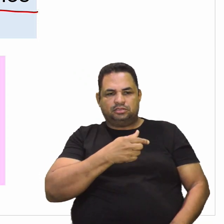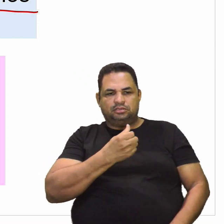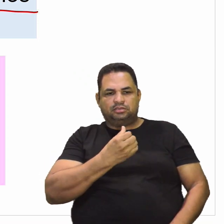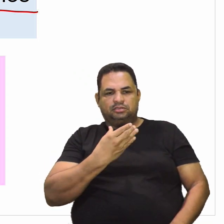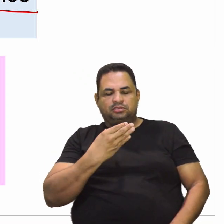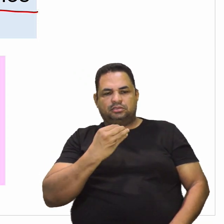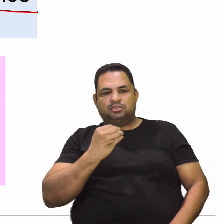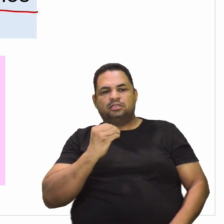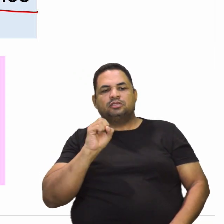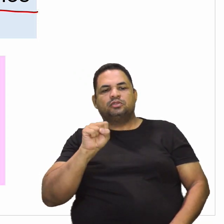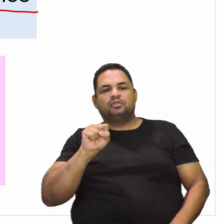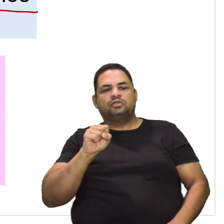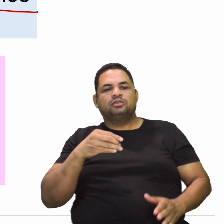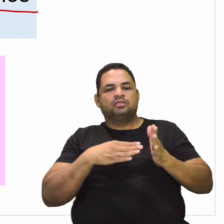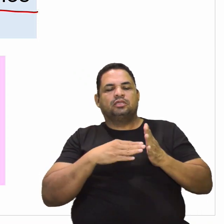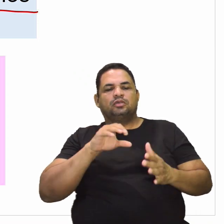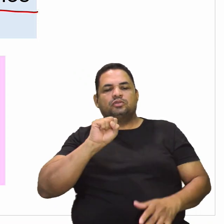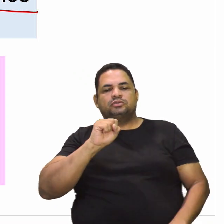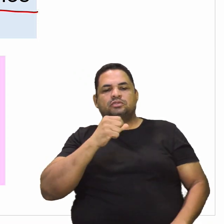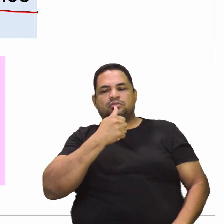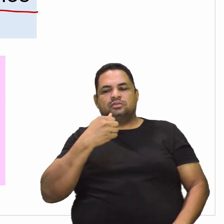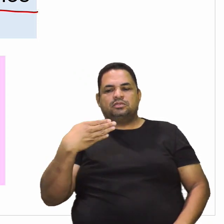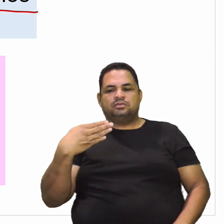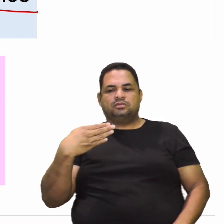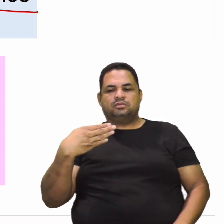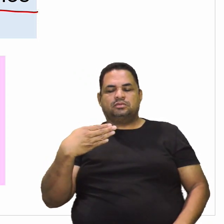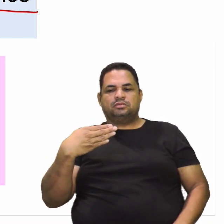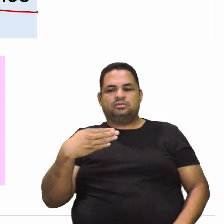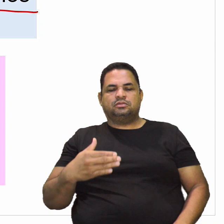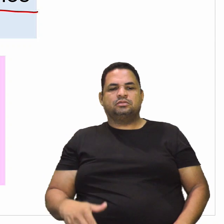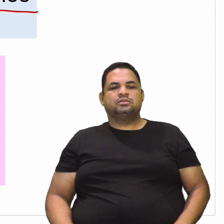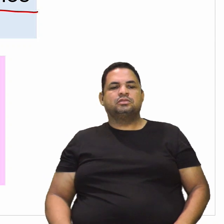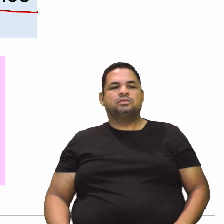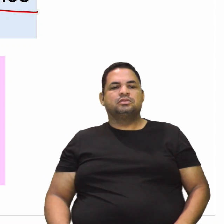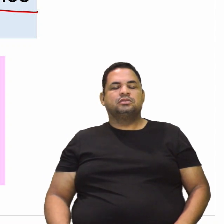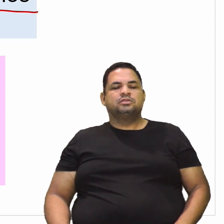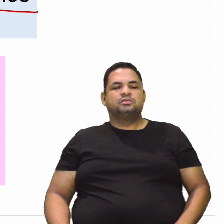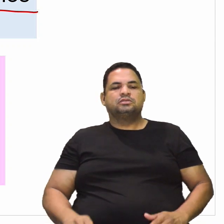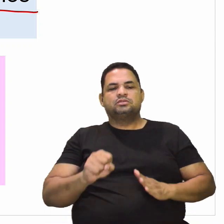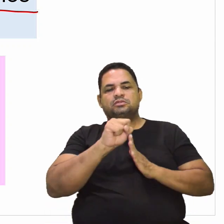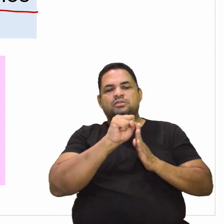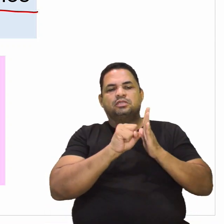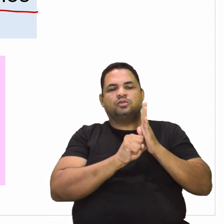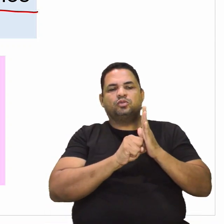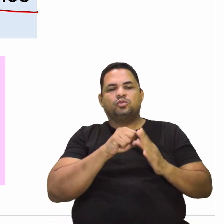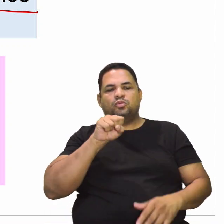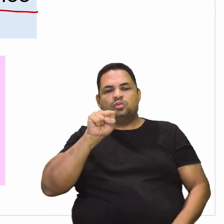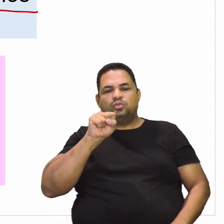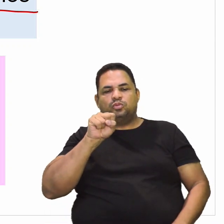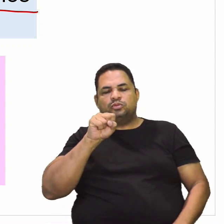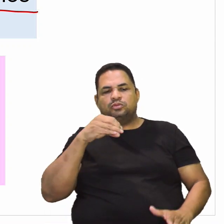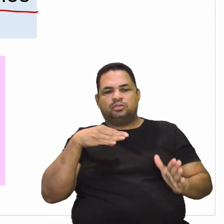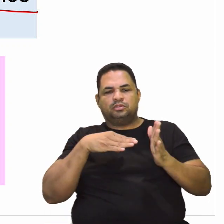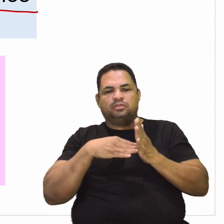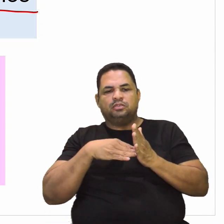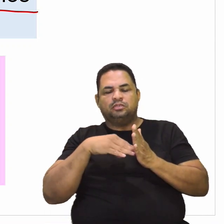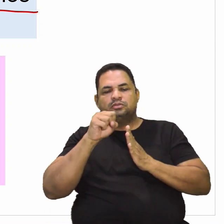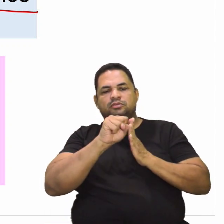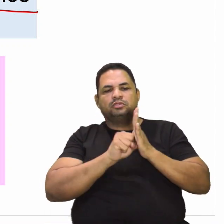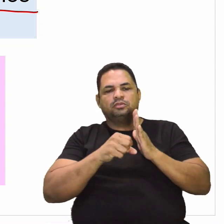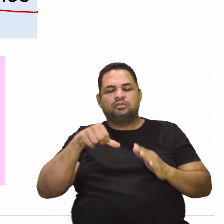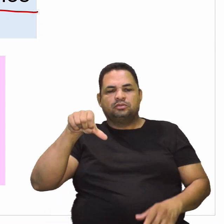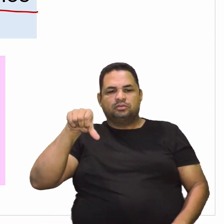768 a 814. Portanto, do século 8 ao século 9. Professor, é muito tempo. Eu